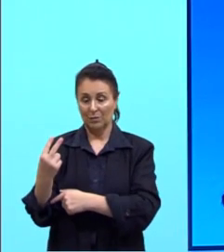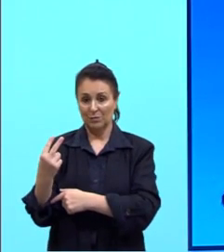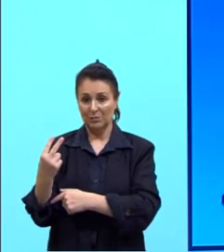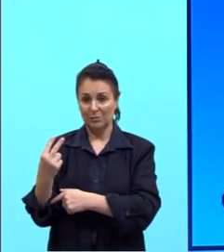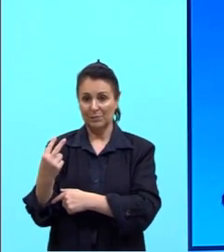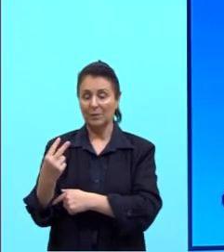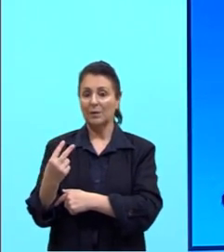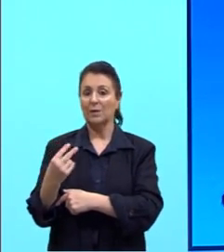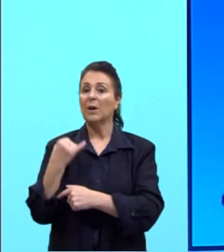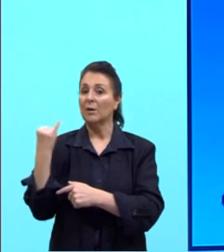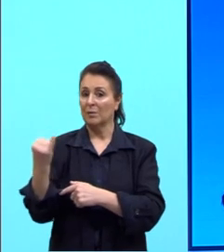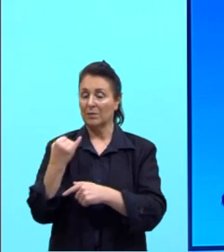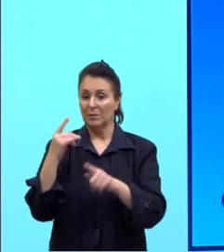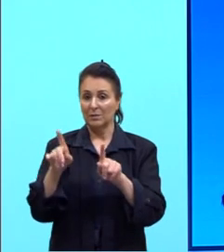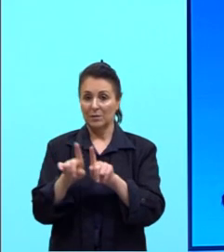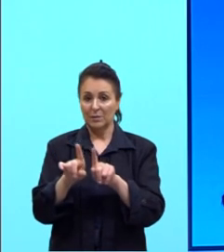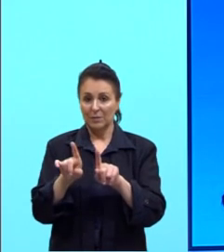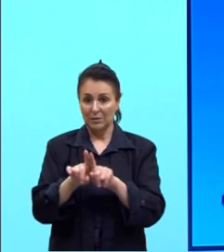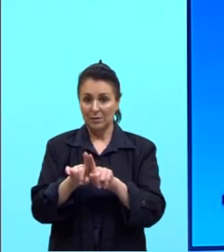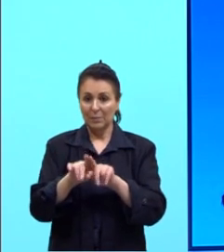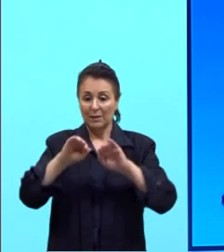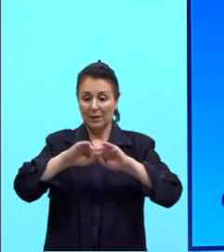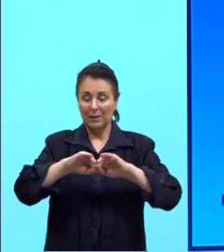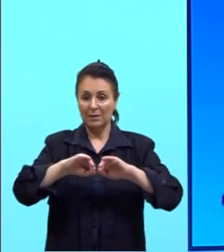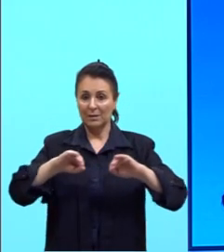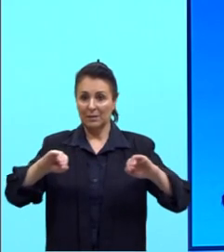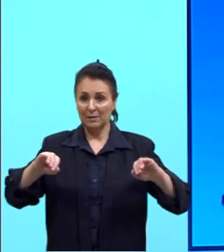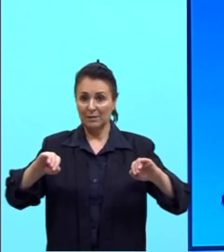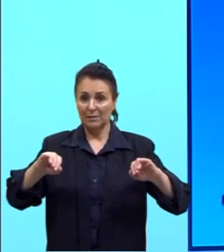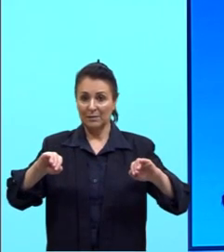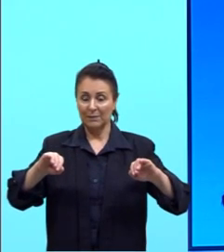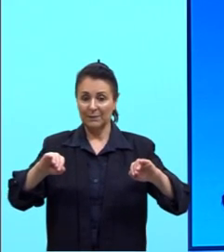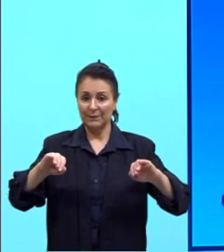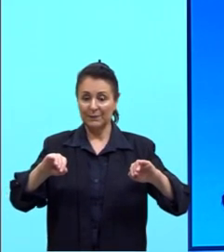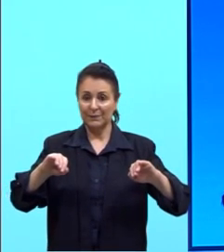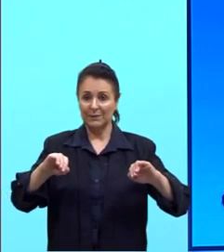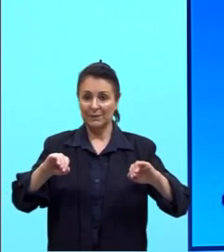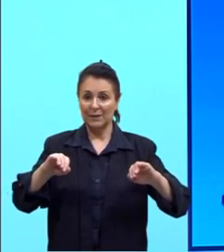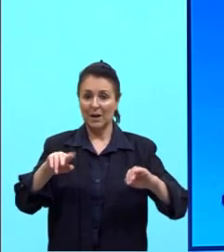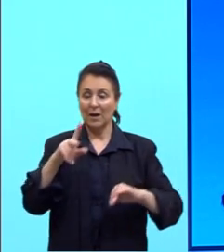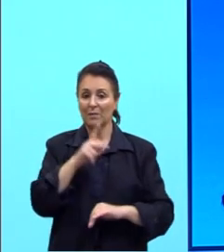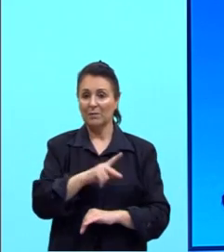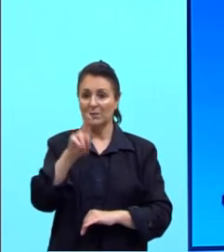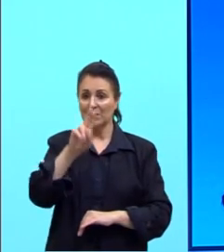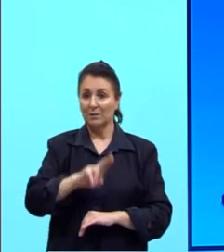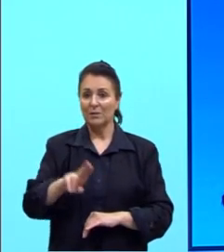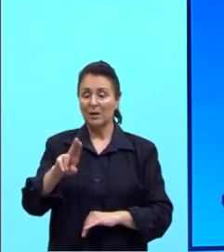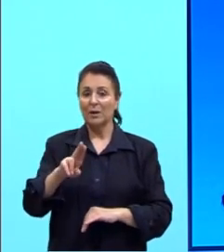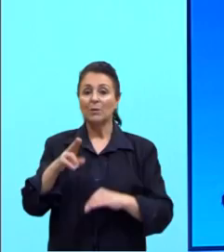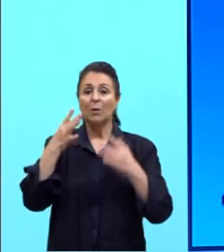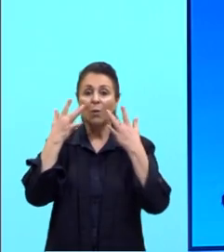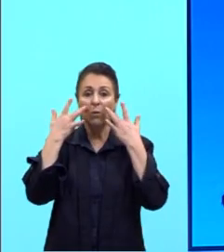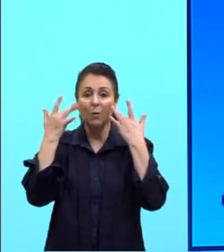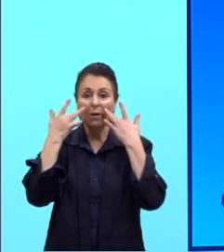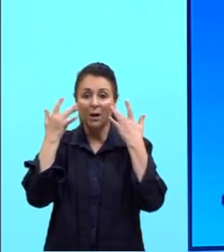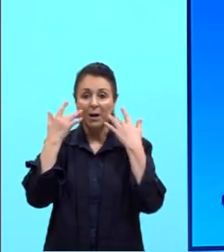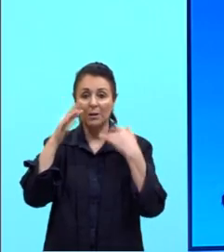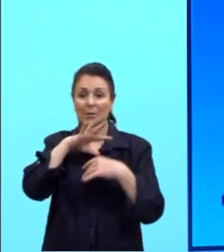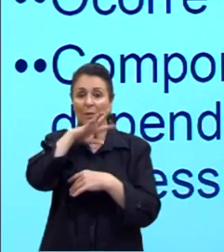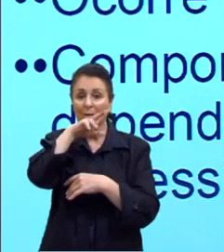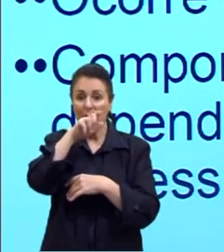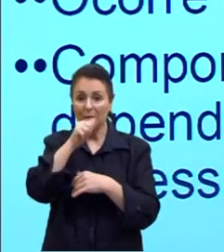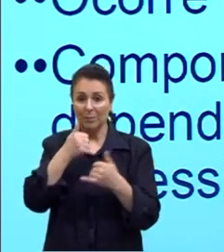que é de importante também né Por causa da segregação bom então aqui eu coloquei alguns gatinhos de exemplo